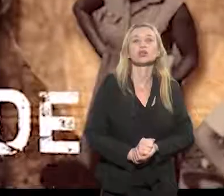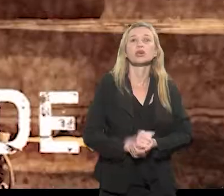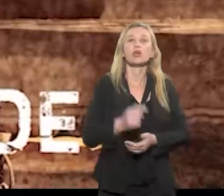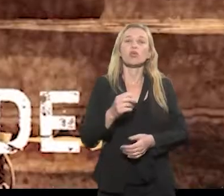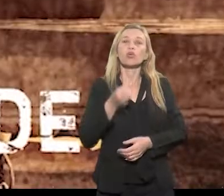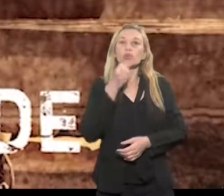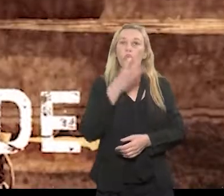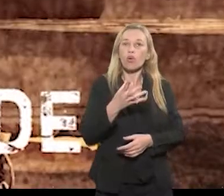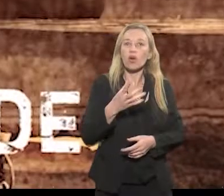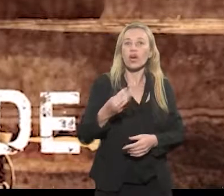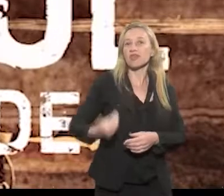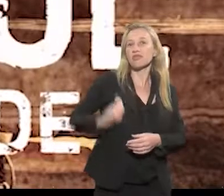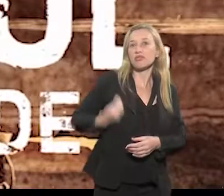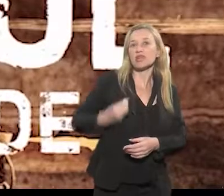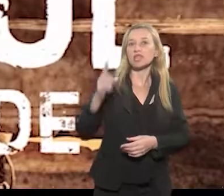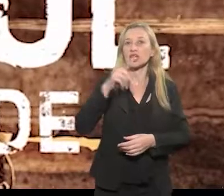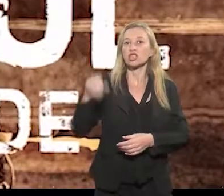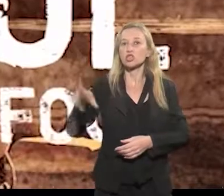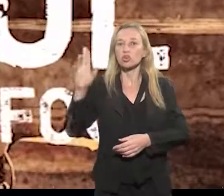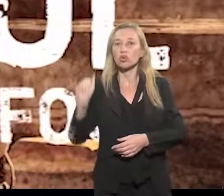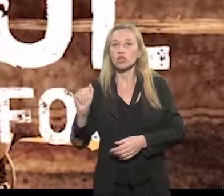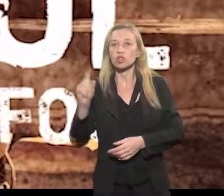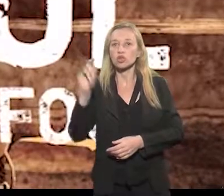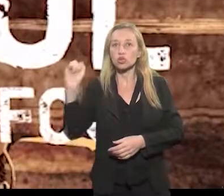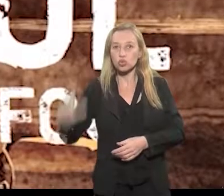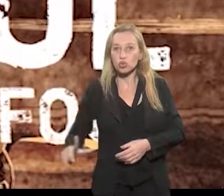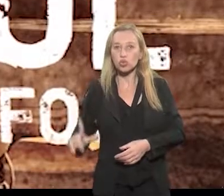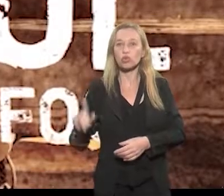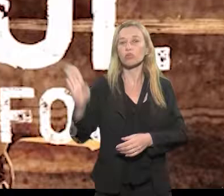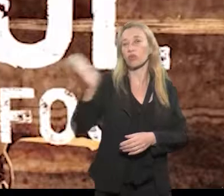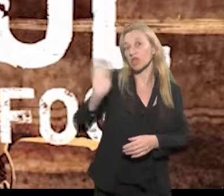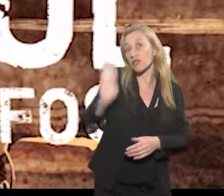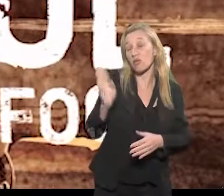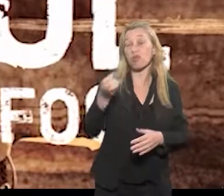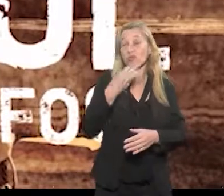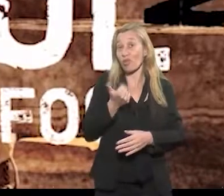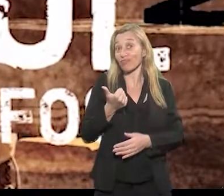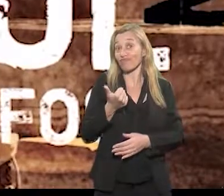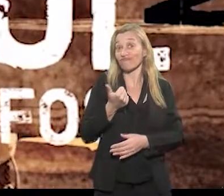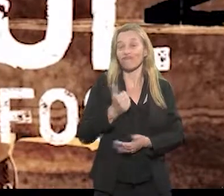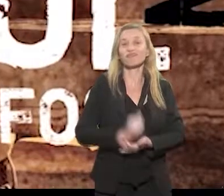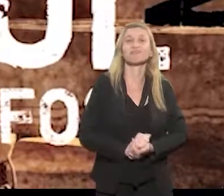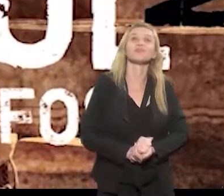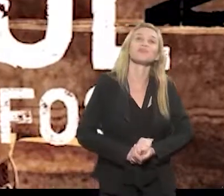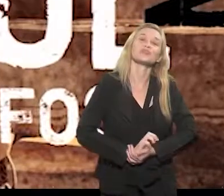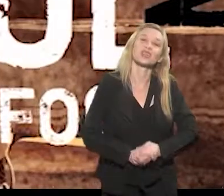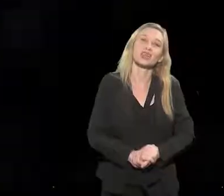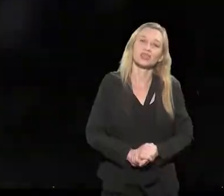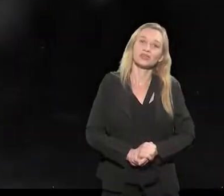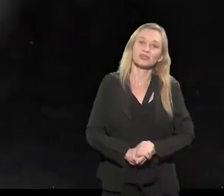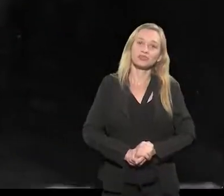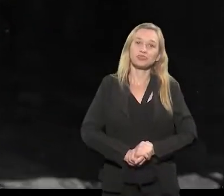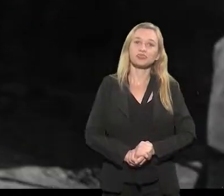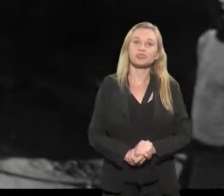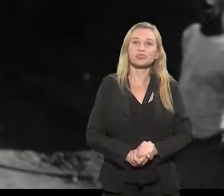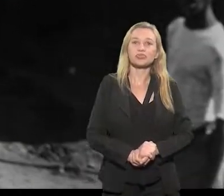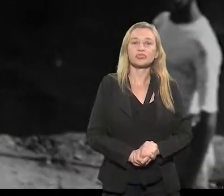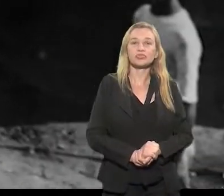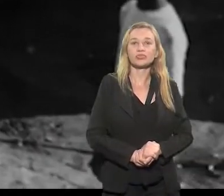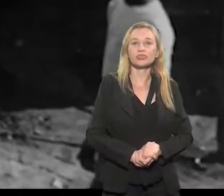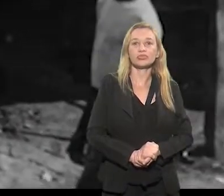localidades. O lado bom era morar na Zona Sul, morar em Botafogo. Não tem nada melhor.